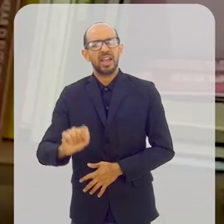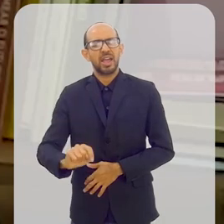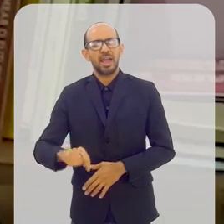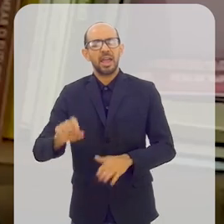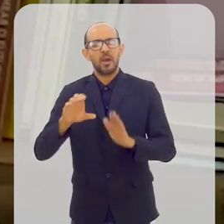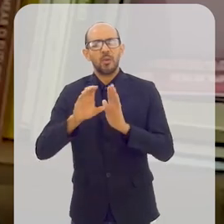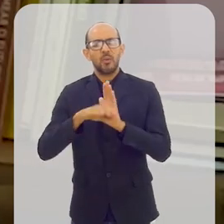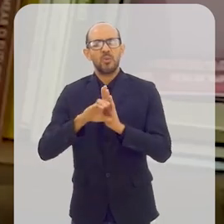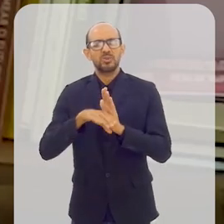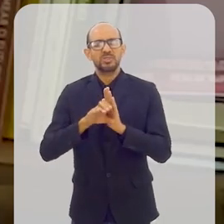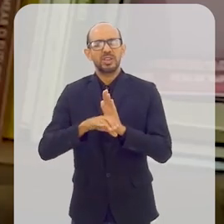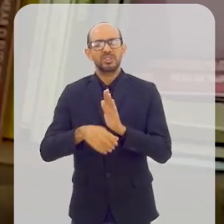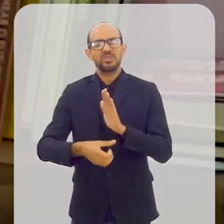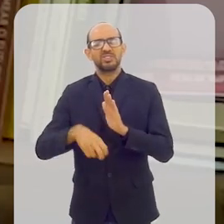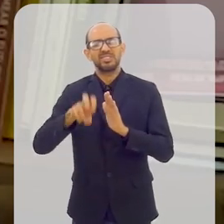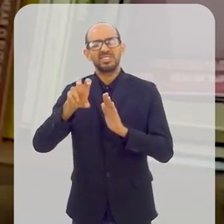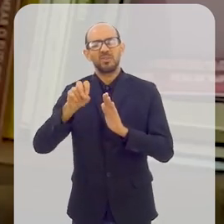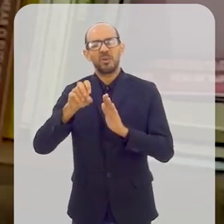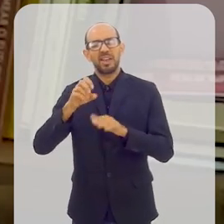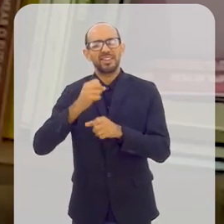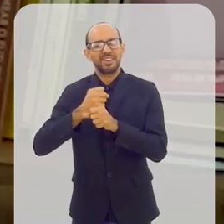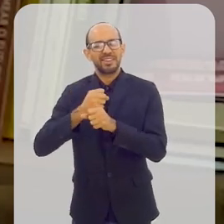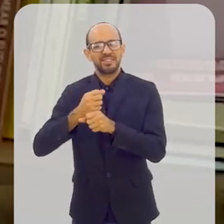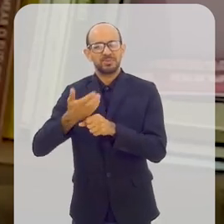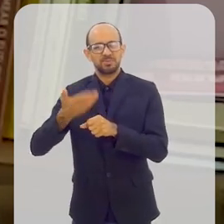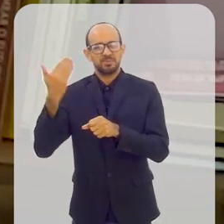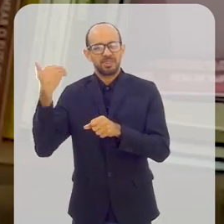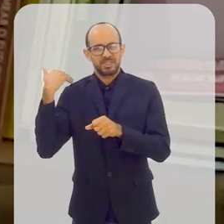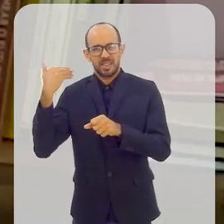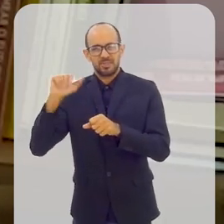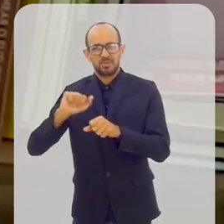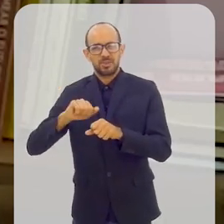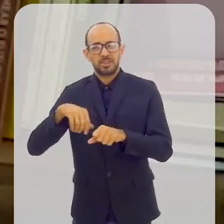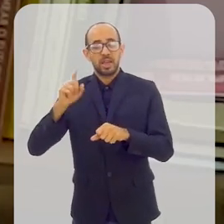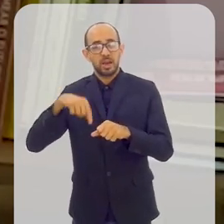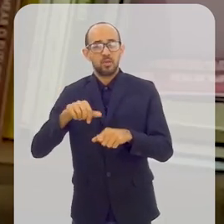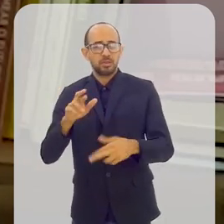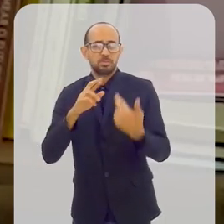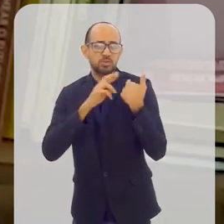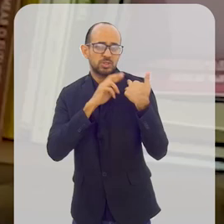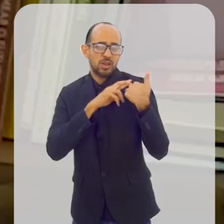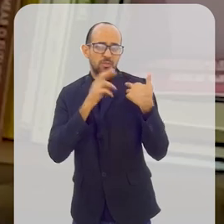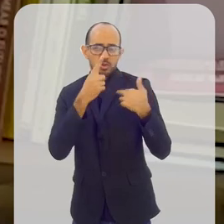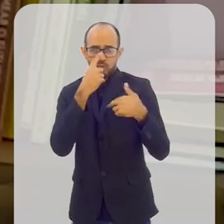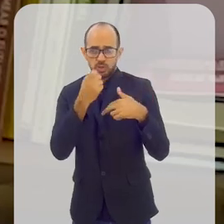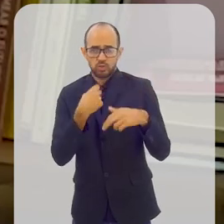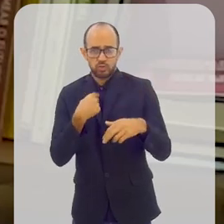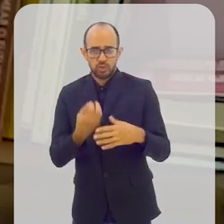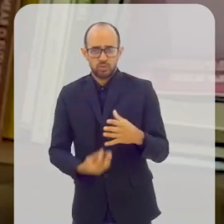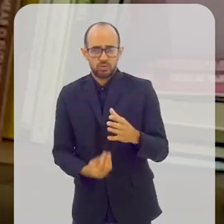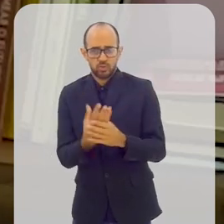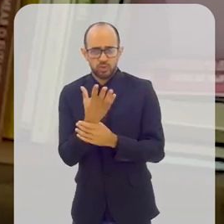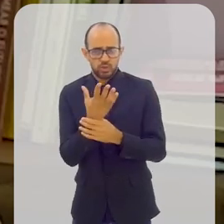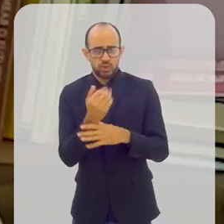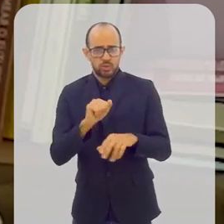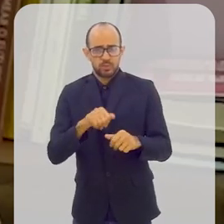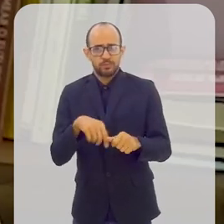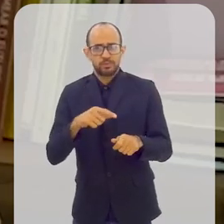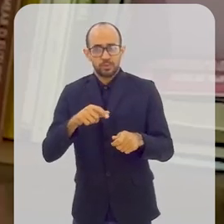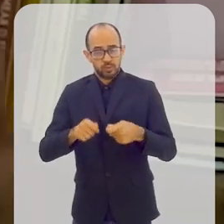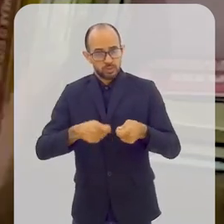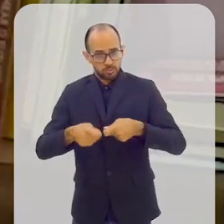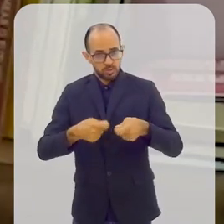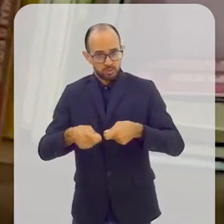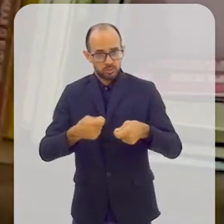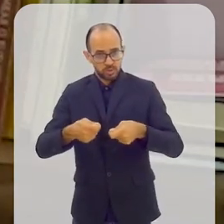que é eu ser responsável com a minha produção, ser responsável pelos resíduos que eu gero, e dar um encaminhamento, fazendo